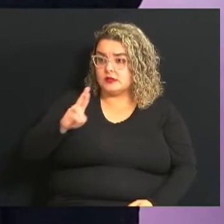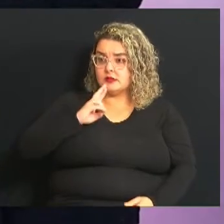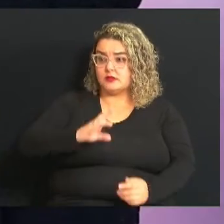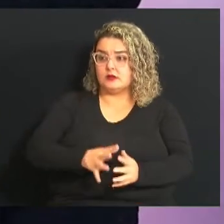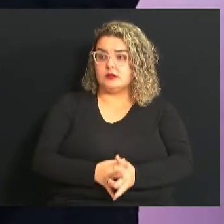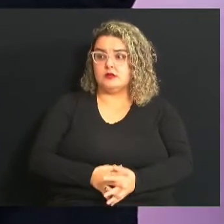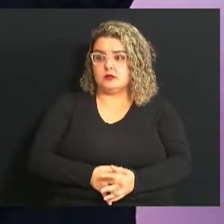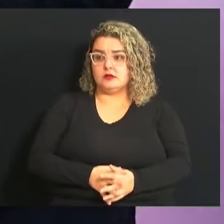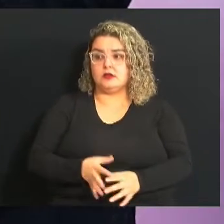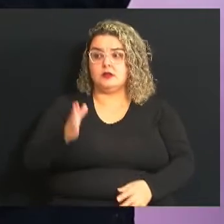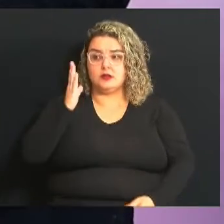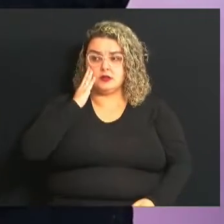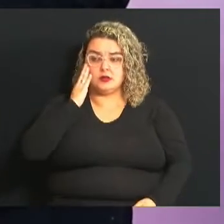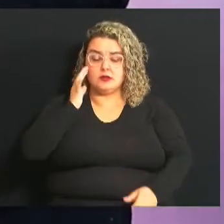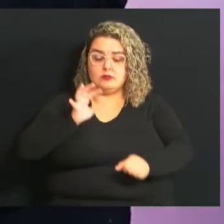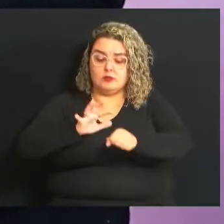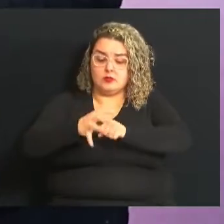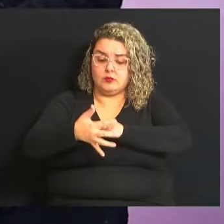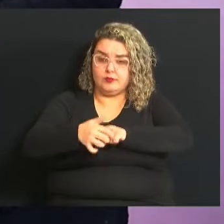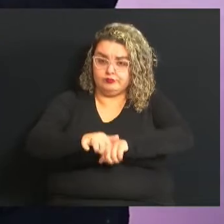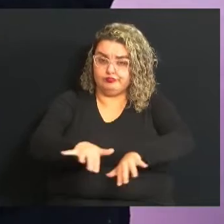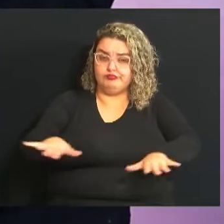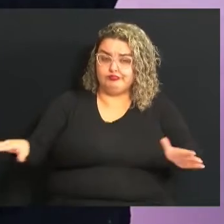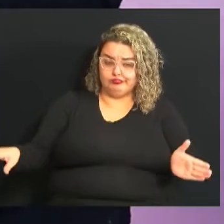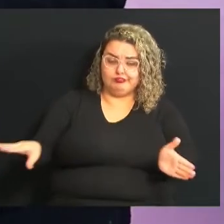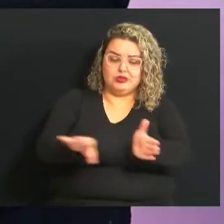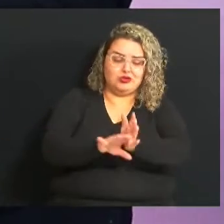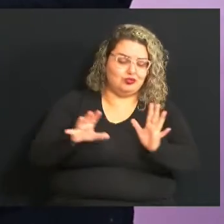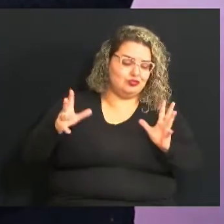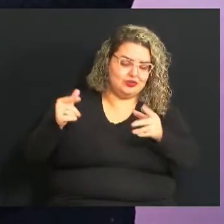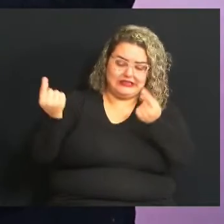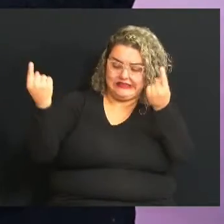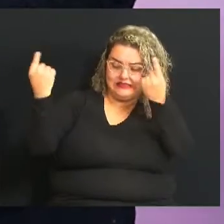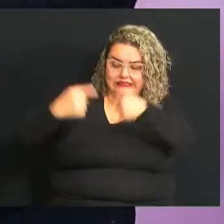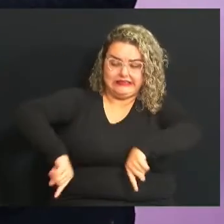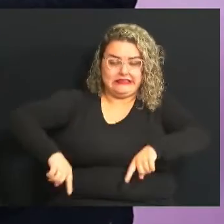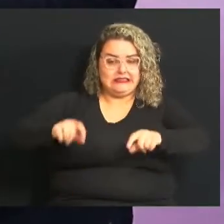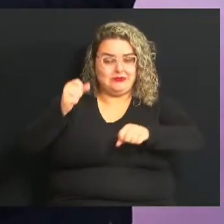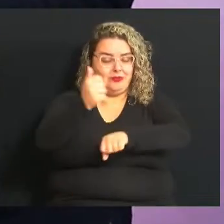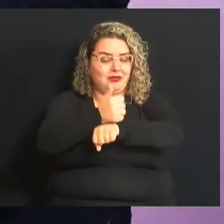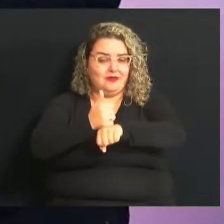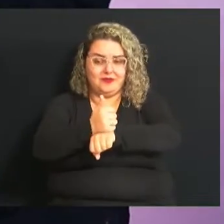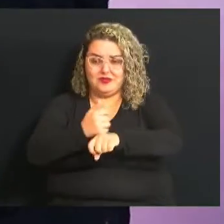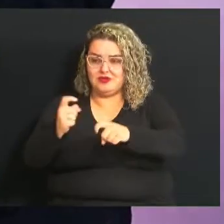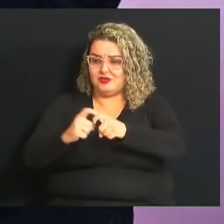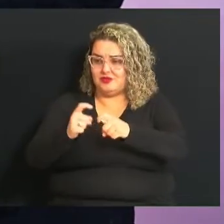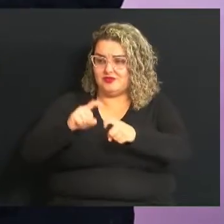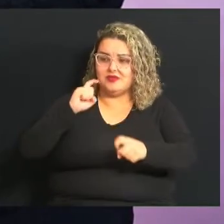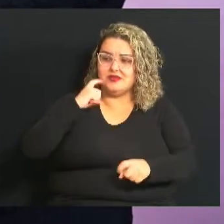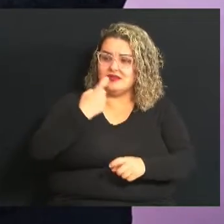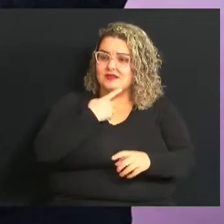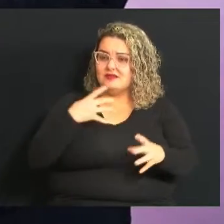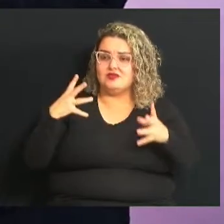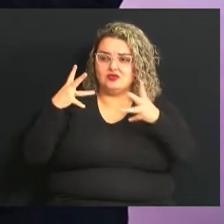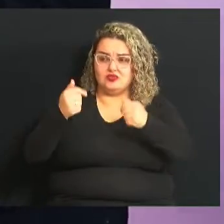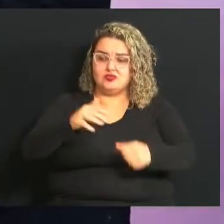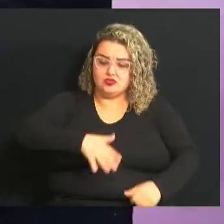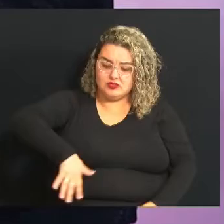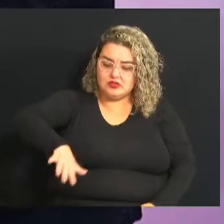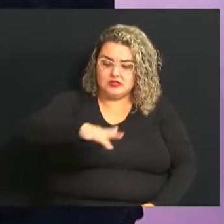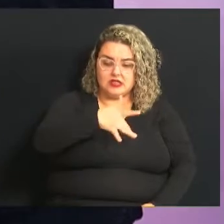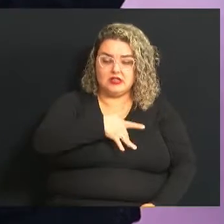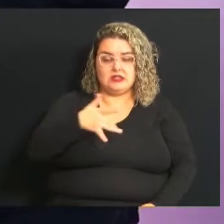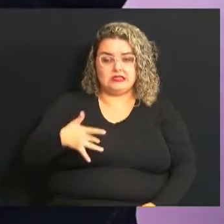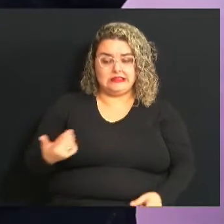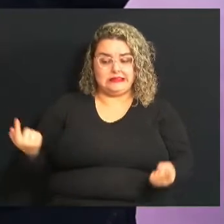sabe a Covid-19 chegou com tudo, né? Desafiando especialistas, médicos, dentistas, todos aí da área da saúde, né?